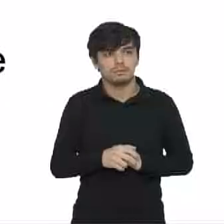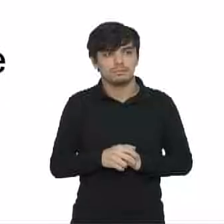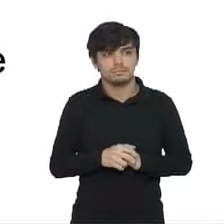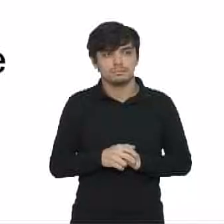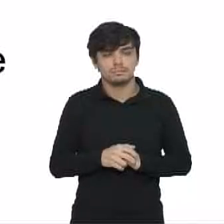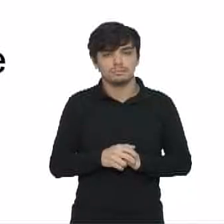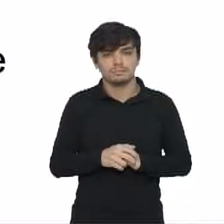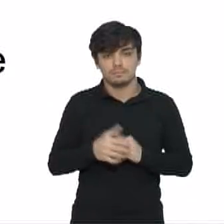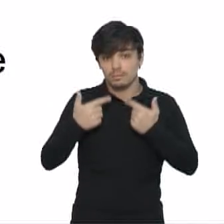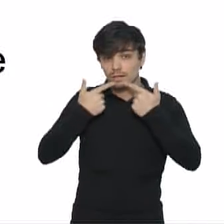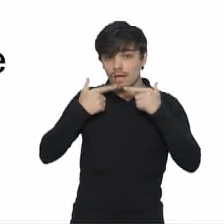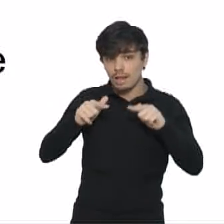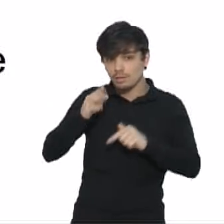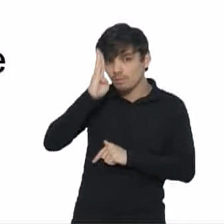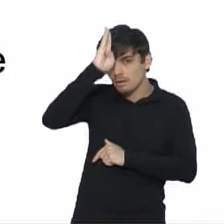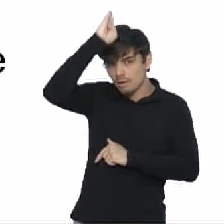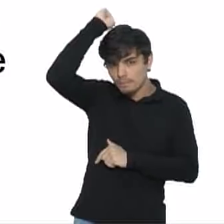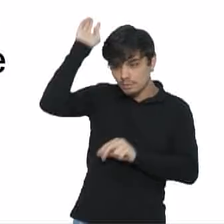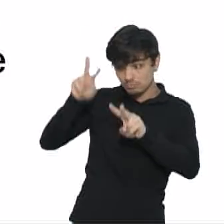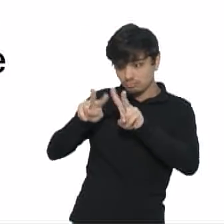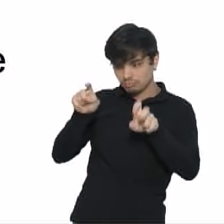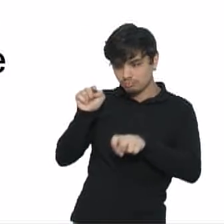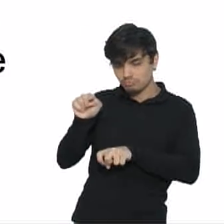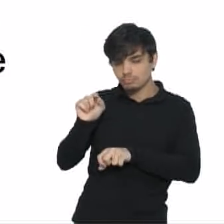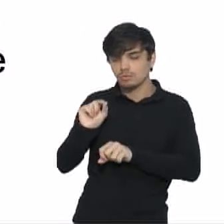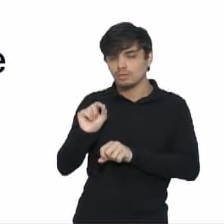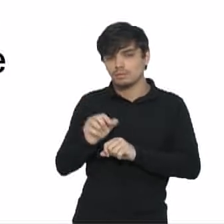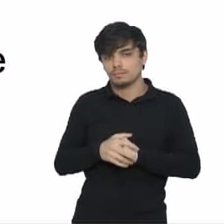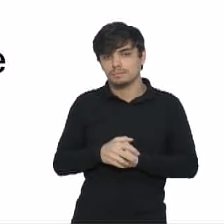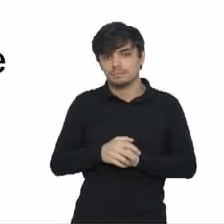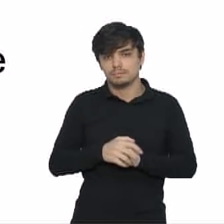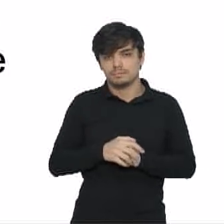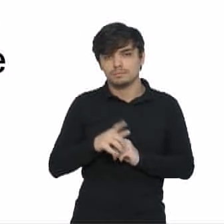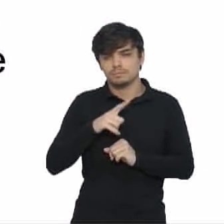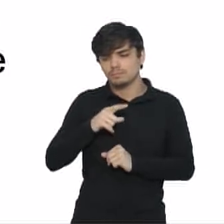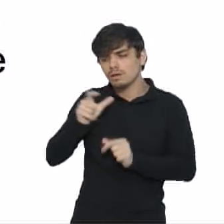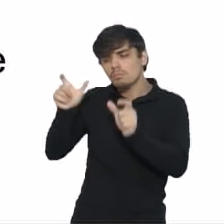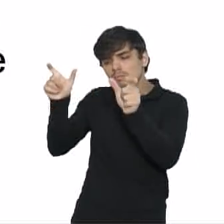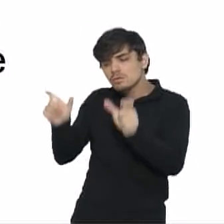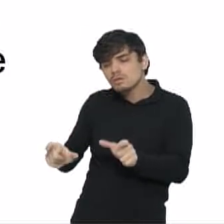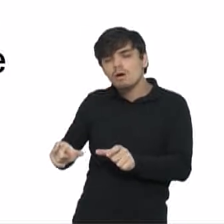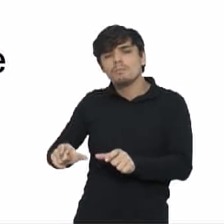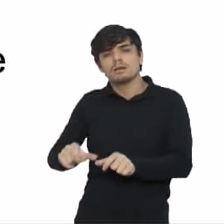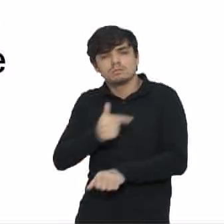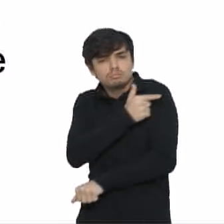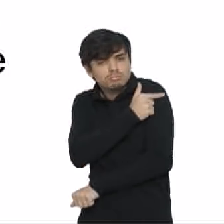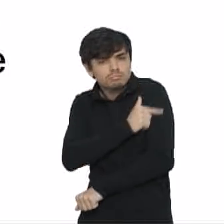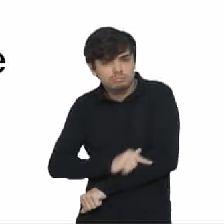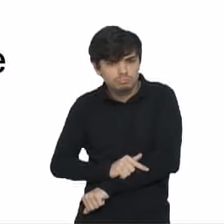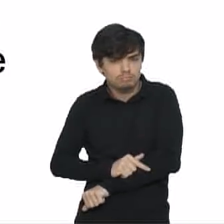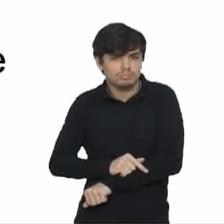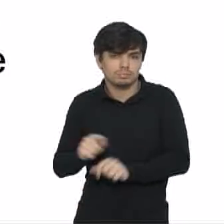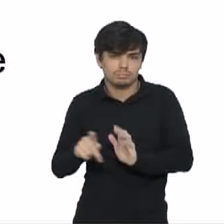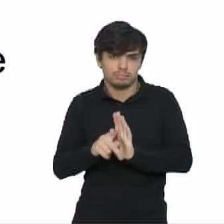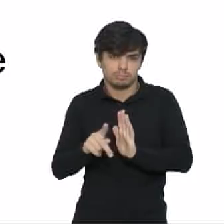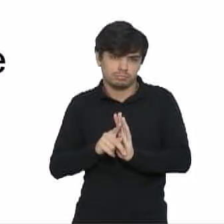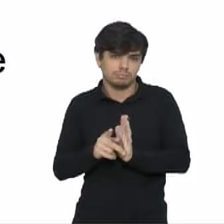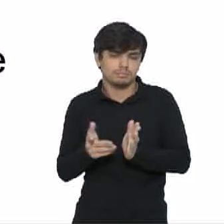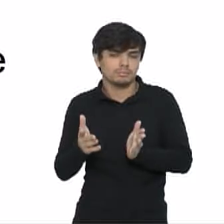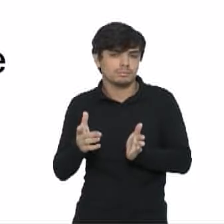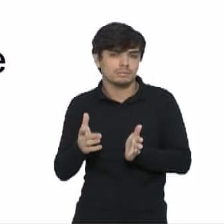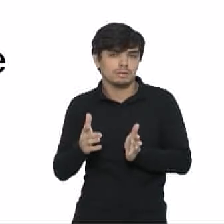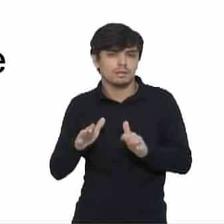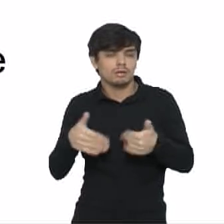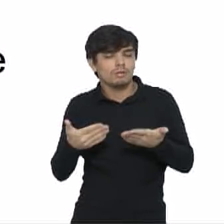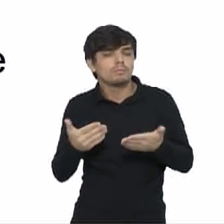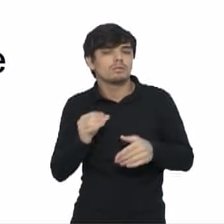língua românica, ainda comentando sobre ela, pessoal, a elite mais bem educada, né, a elite de Roma, ela passou